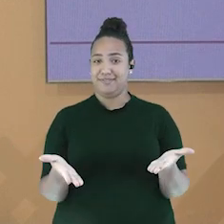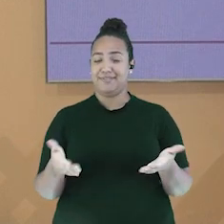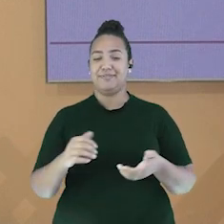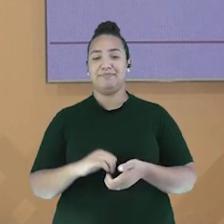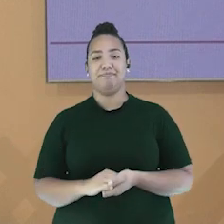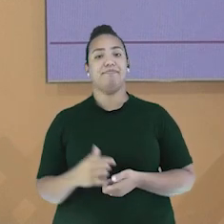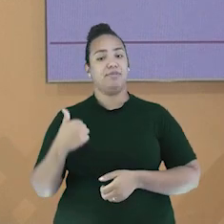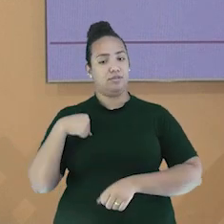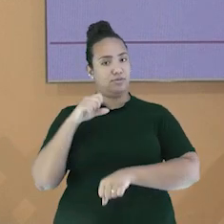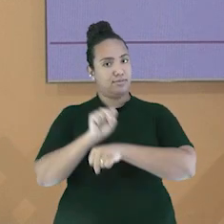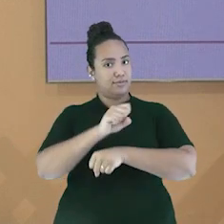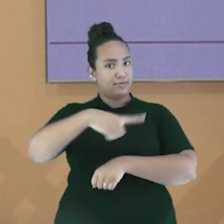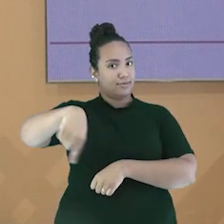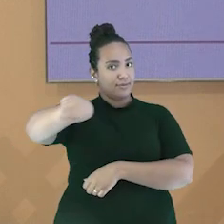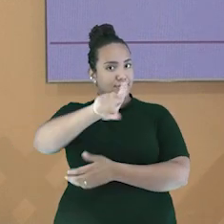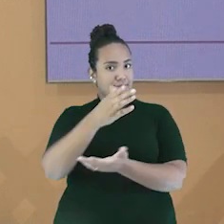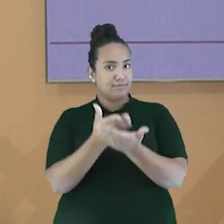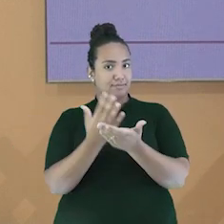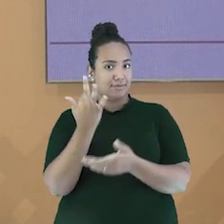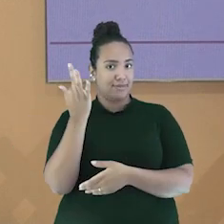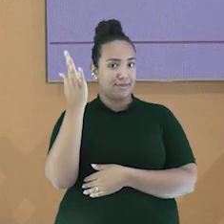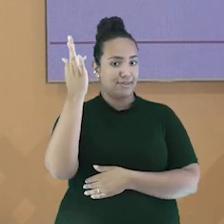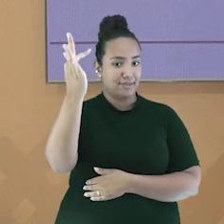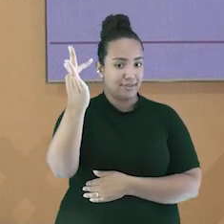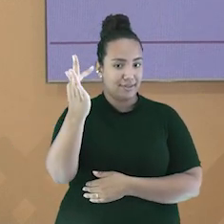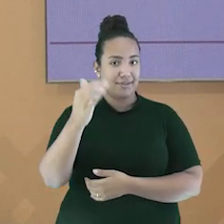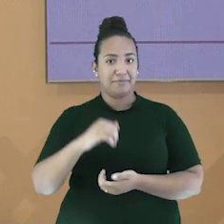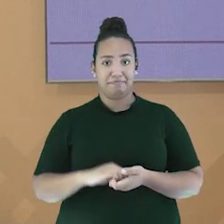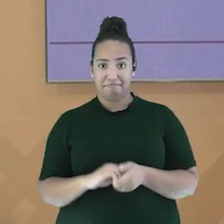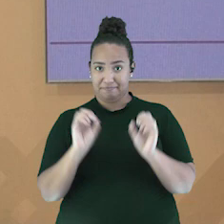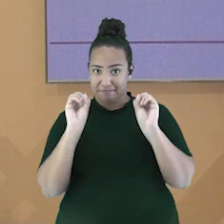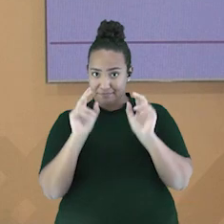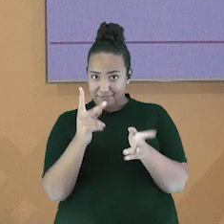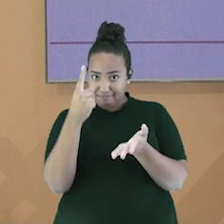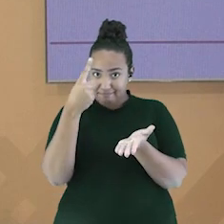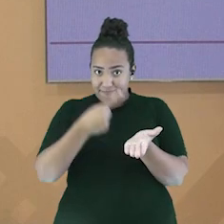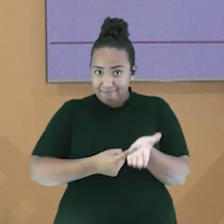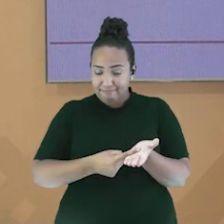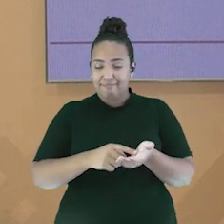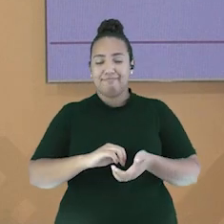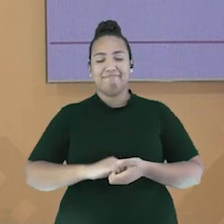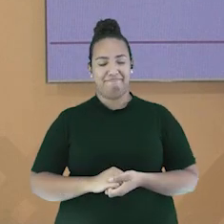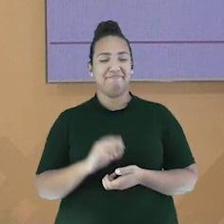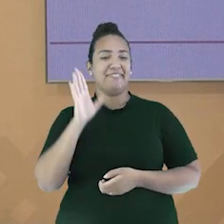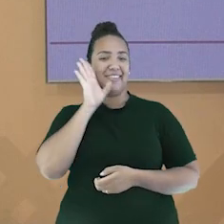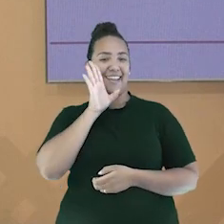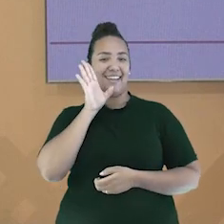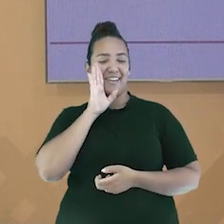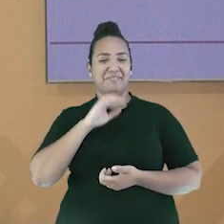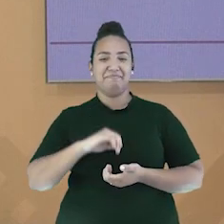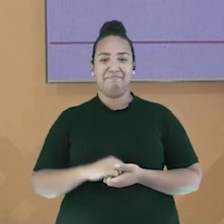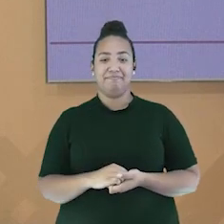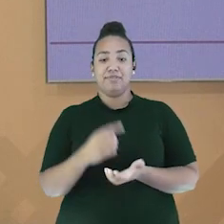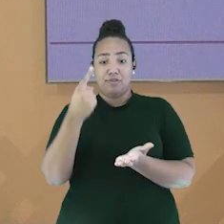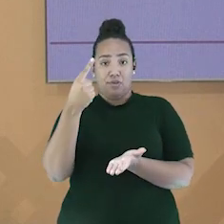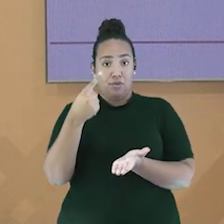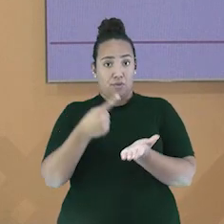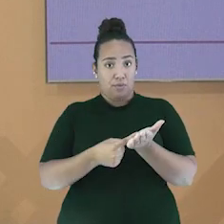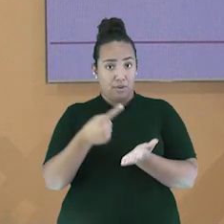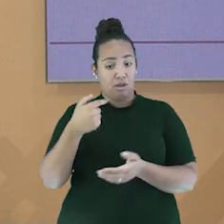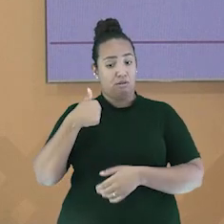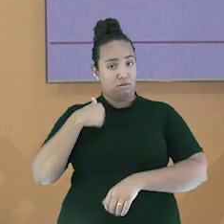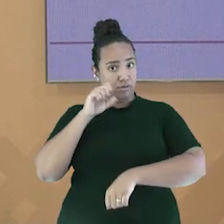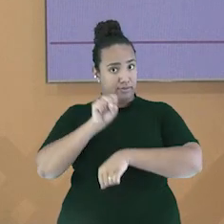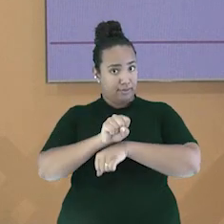já estou te esperando para nossa próxima aula posso contar com você que legal então vamos combinar assim vou